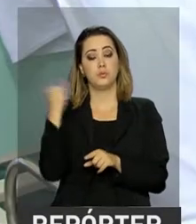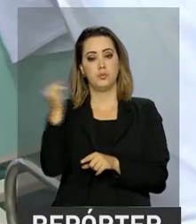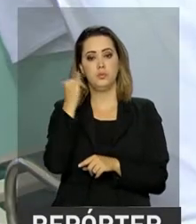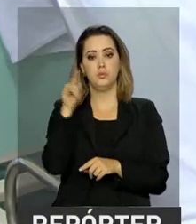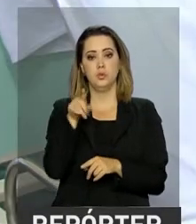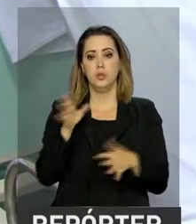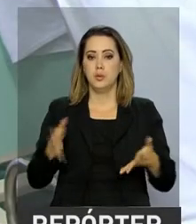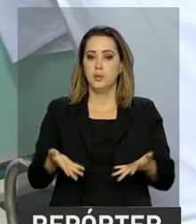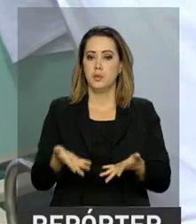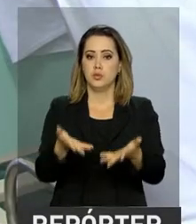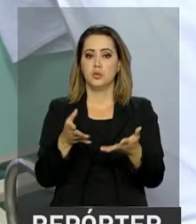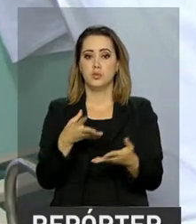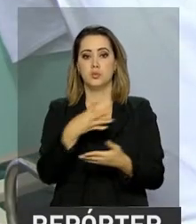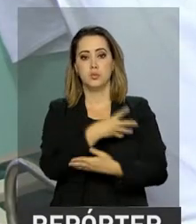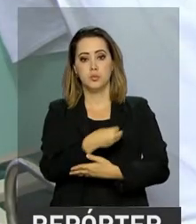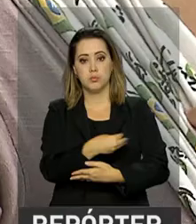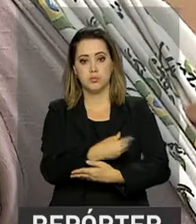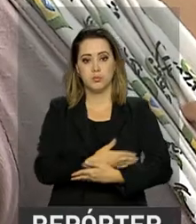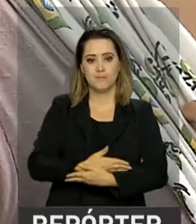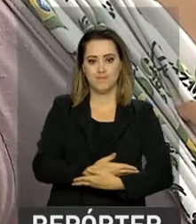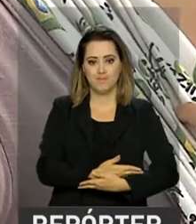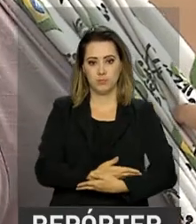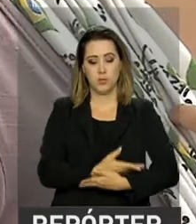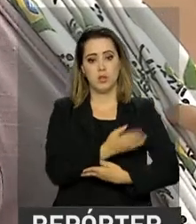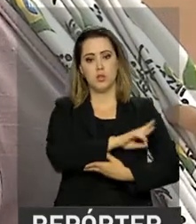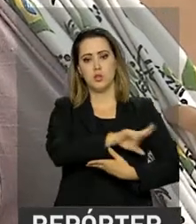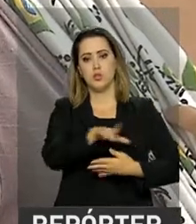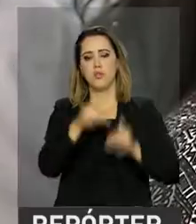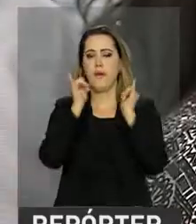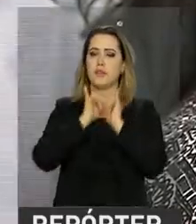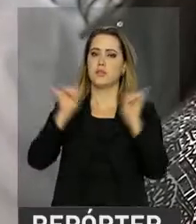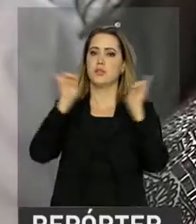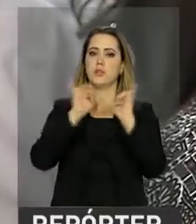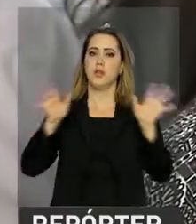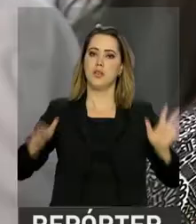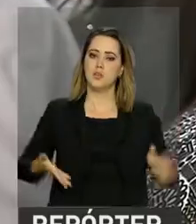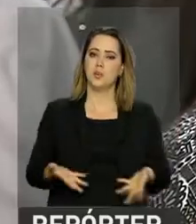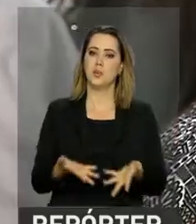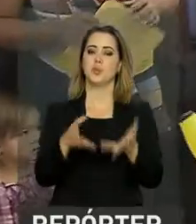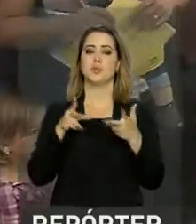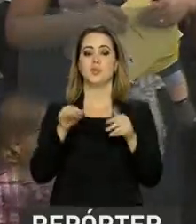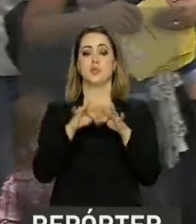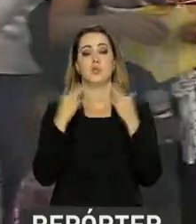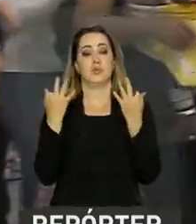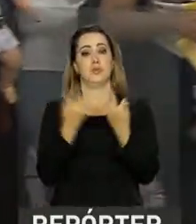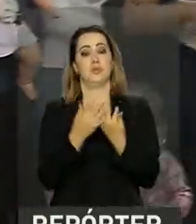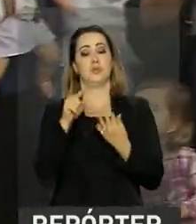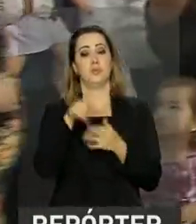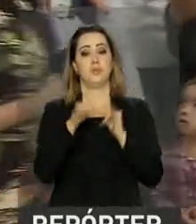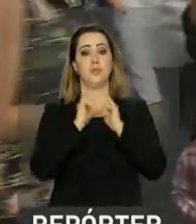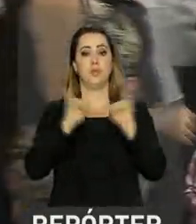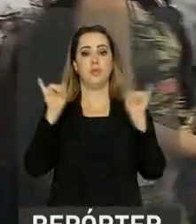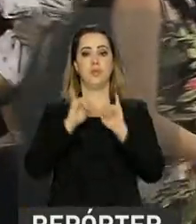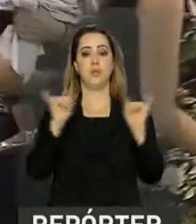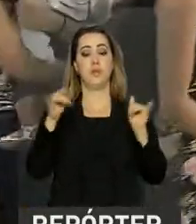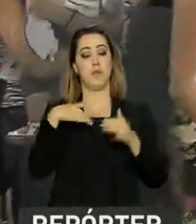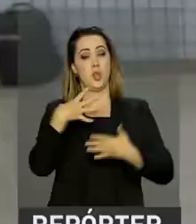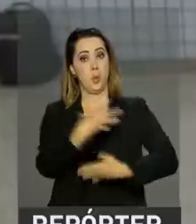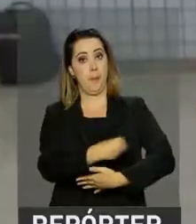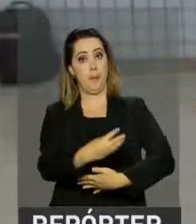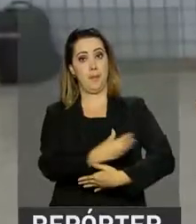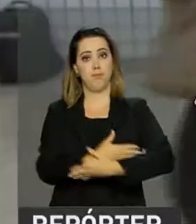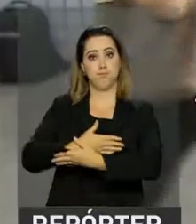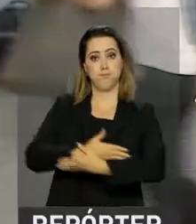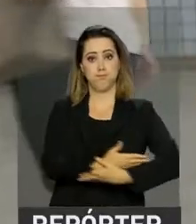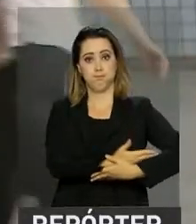para estimular o aleitamento materno, várias ações no país mobilizam toda a família. No evento Mamácio, em Brasília,